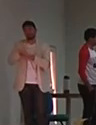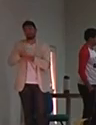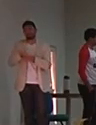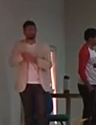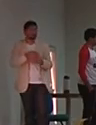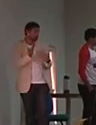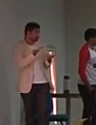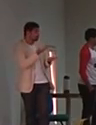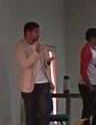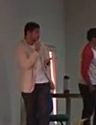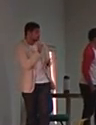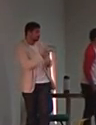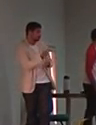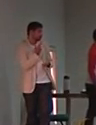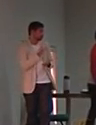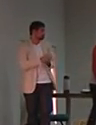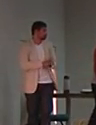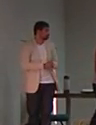amigo.